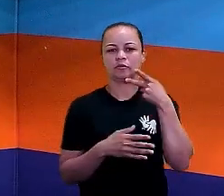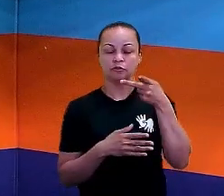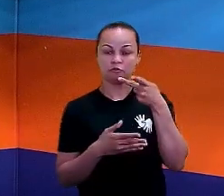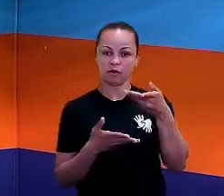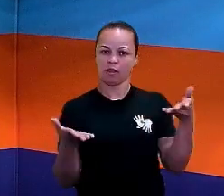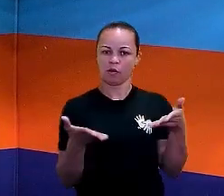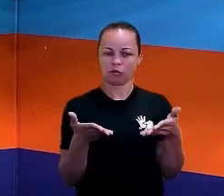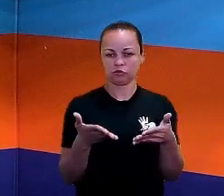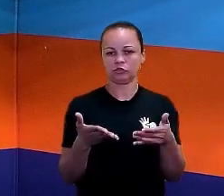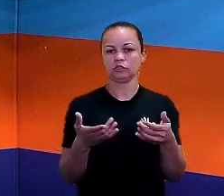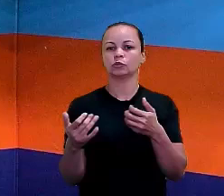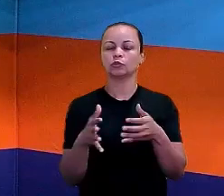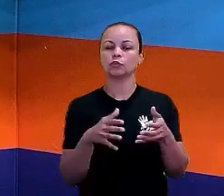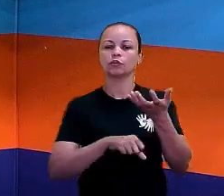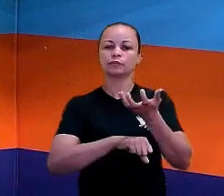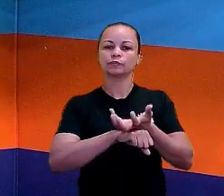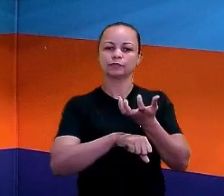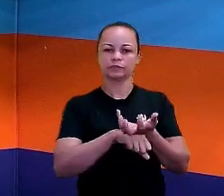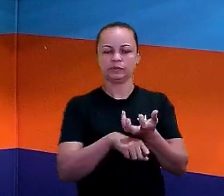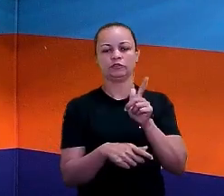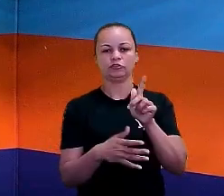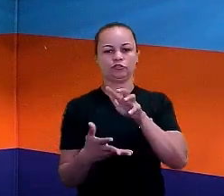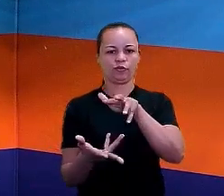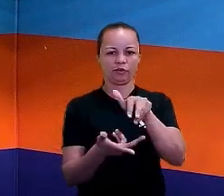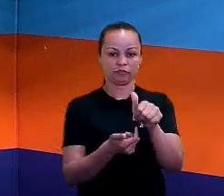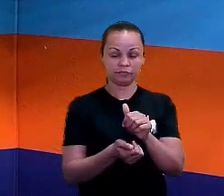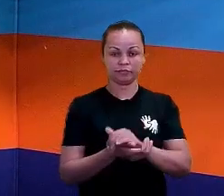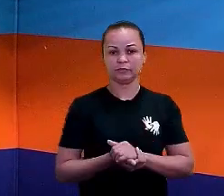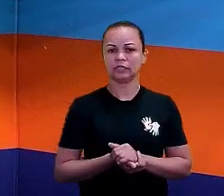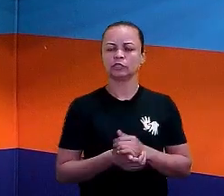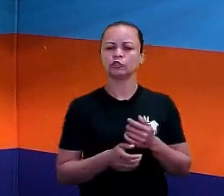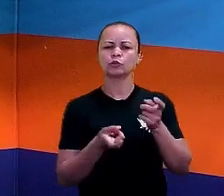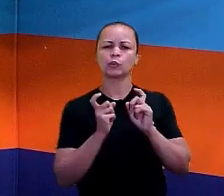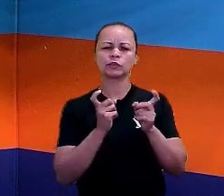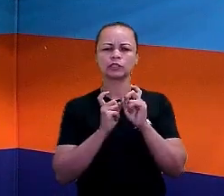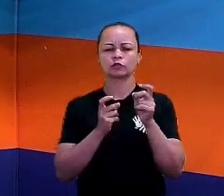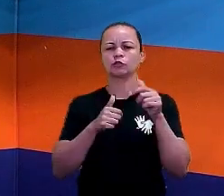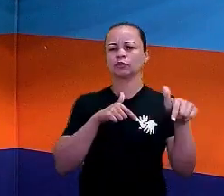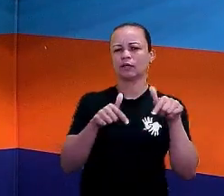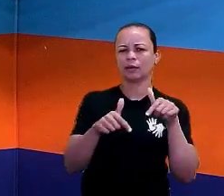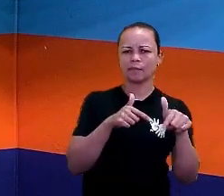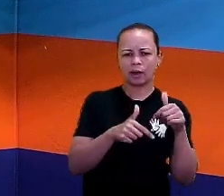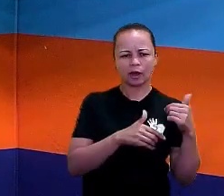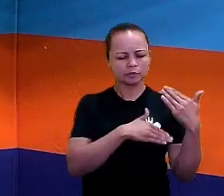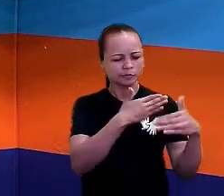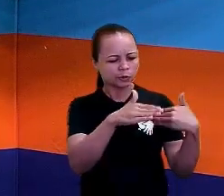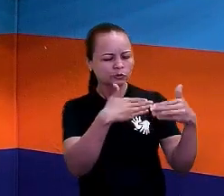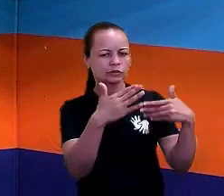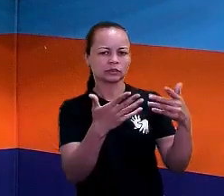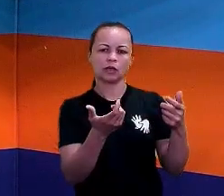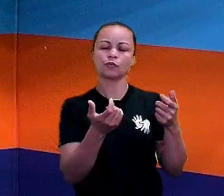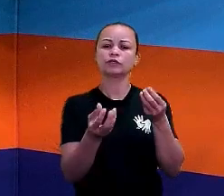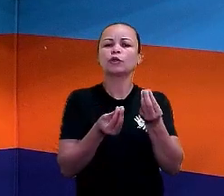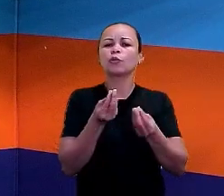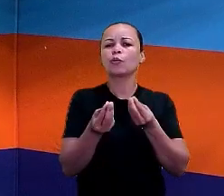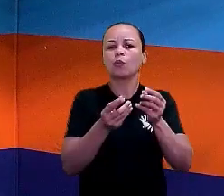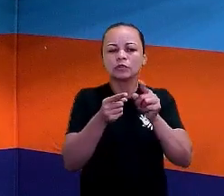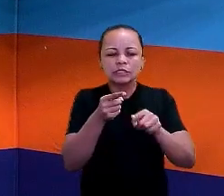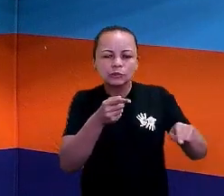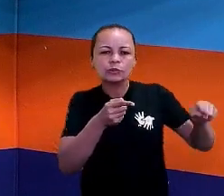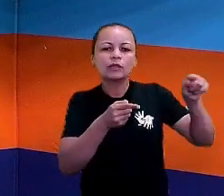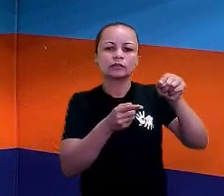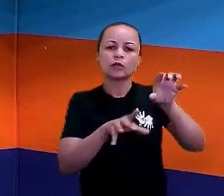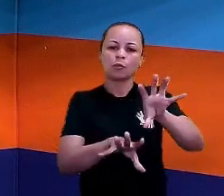de geografia, estudando um pouquinho sobre o trabalho, o modo de produção e circulação e consumo da gente,